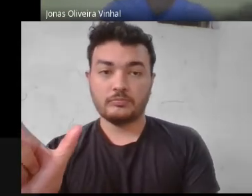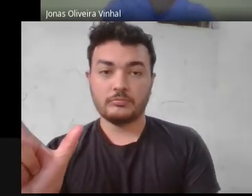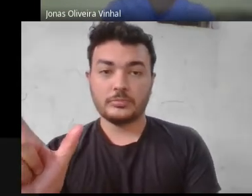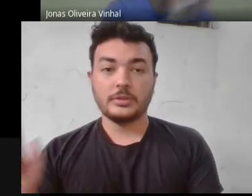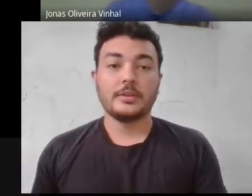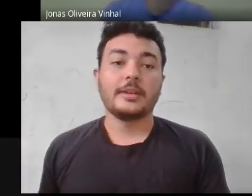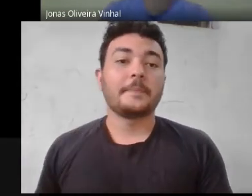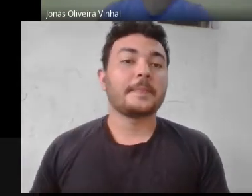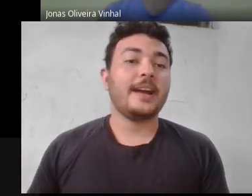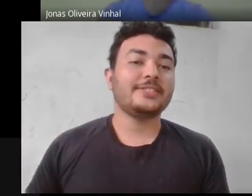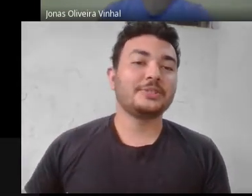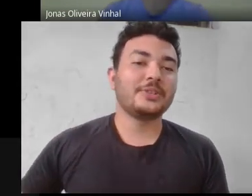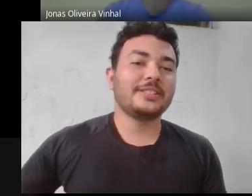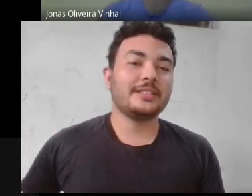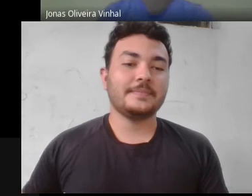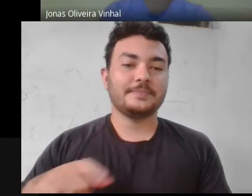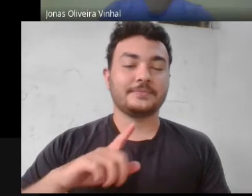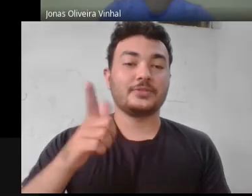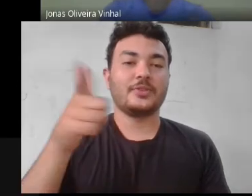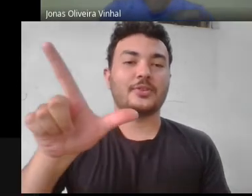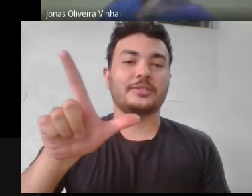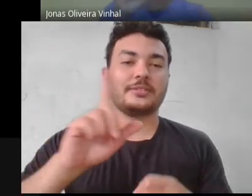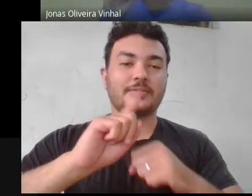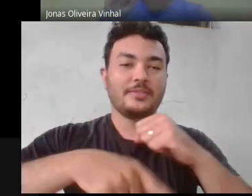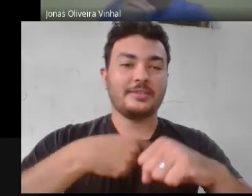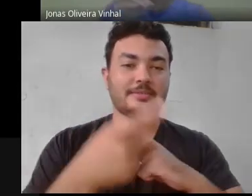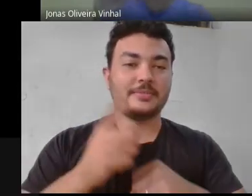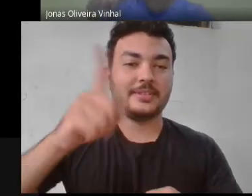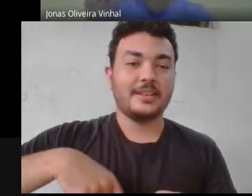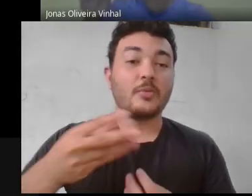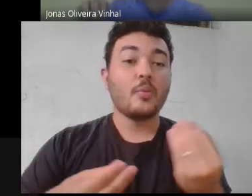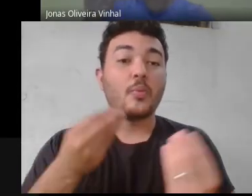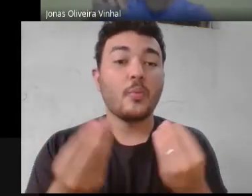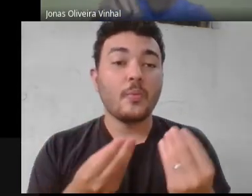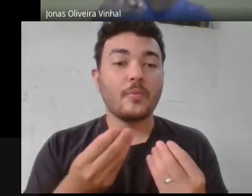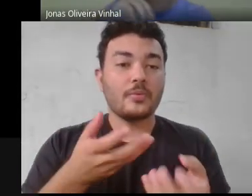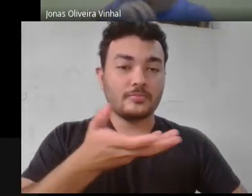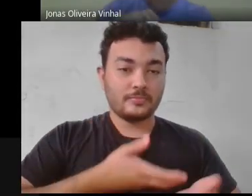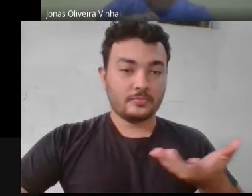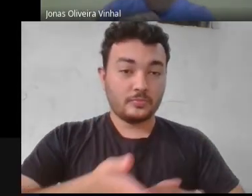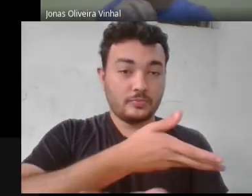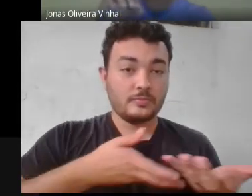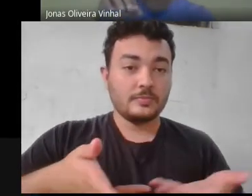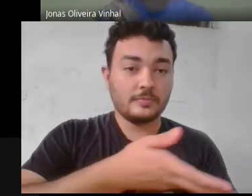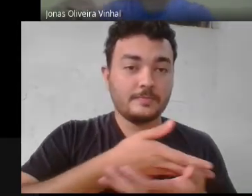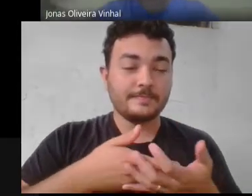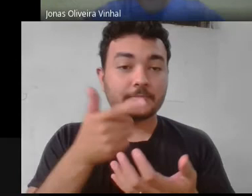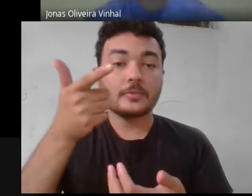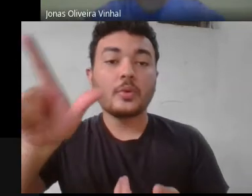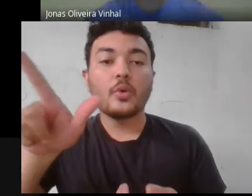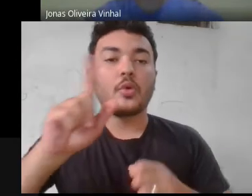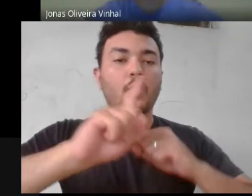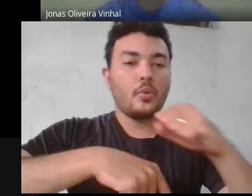átomo. Outra coisa, outra situação, é ele ter um comportamento quando ele está sendo compartilhado